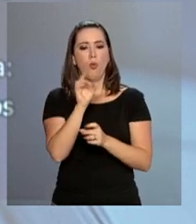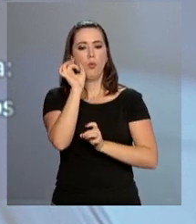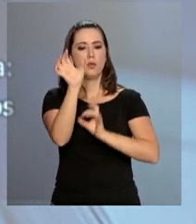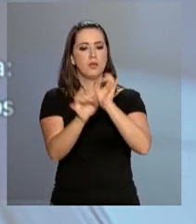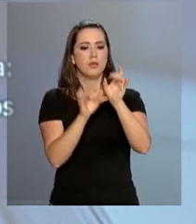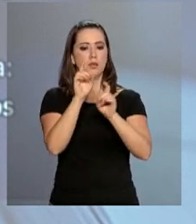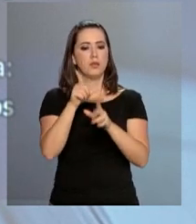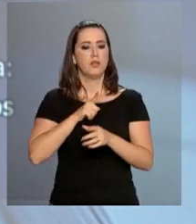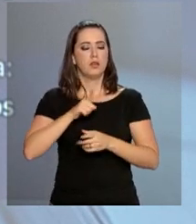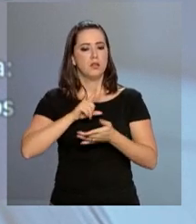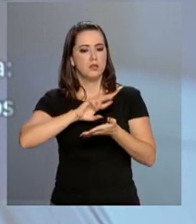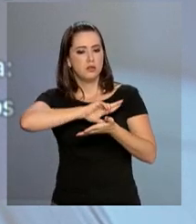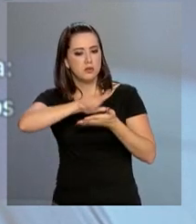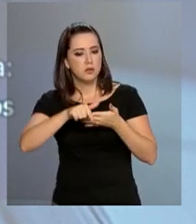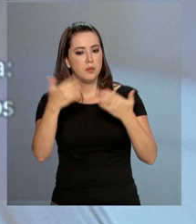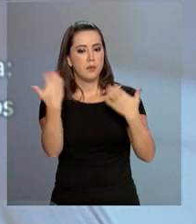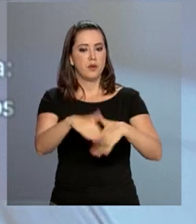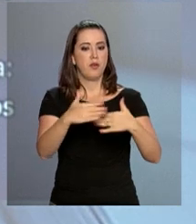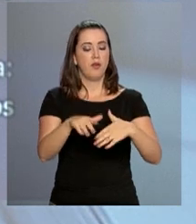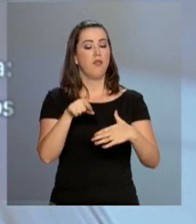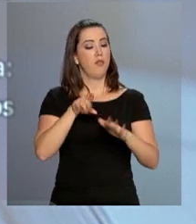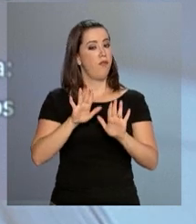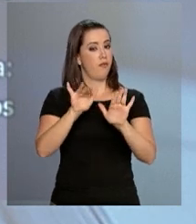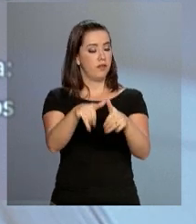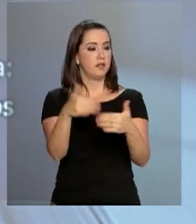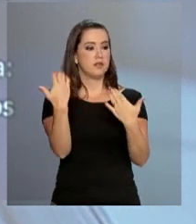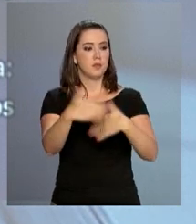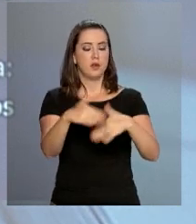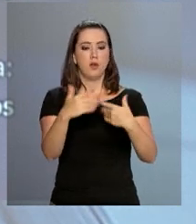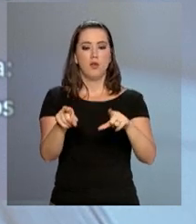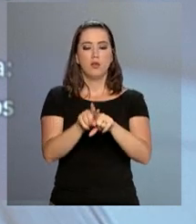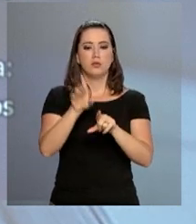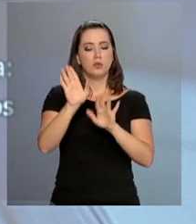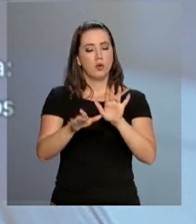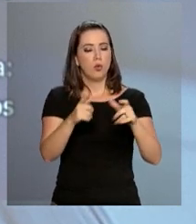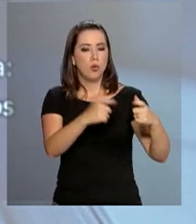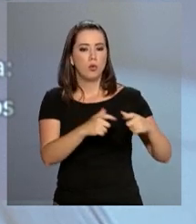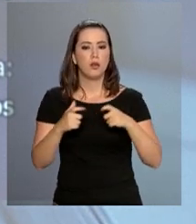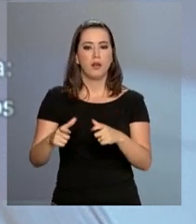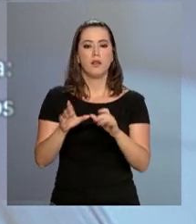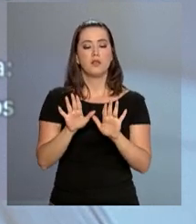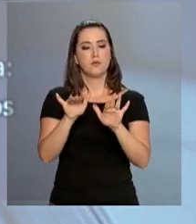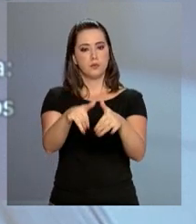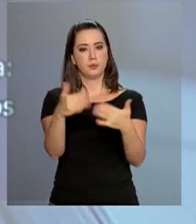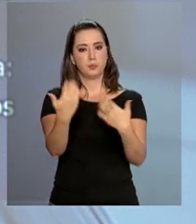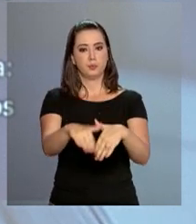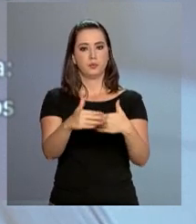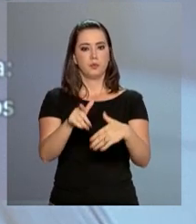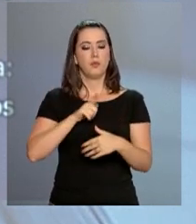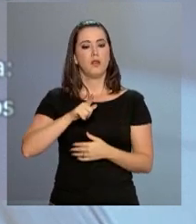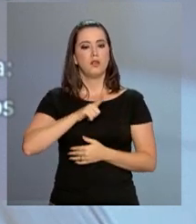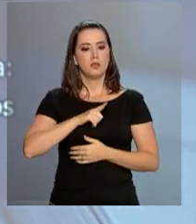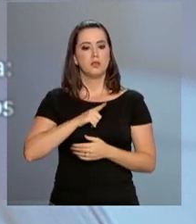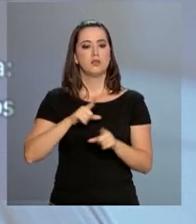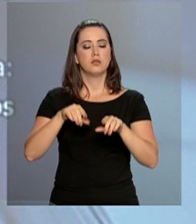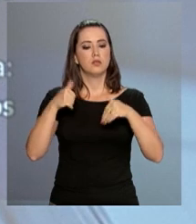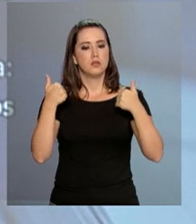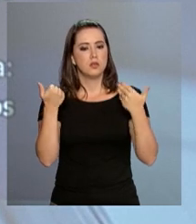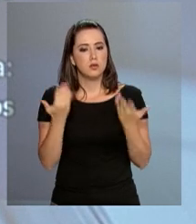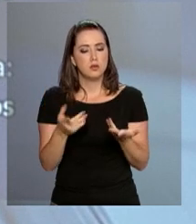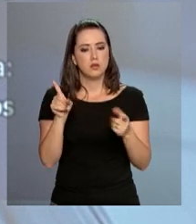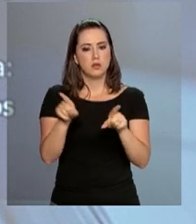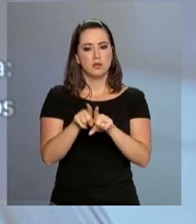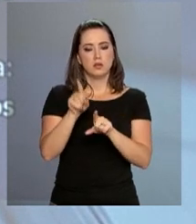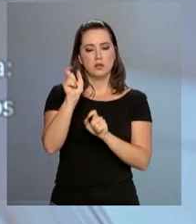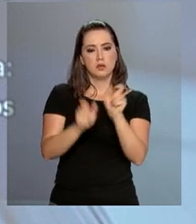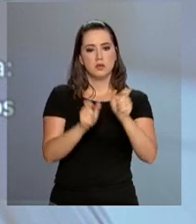estamos realizando as provas estamos finalizando em alguns lugares né é nós tivemos então é em função